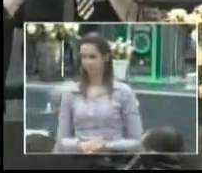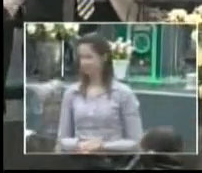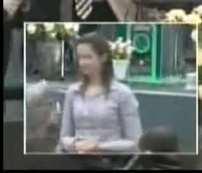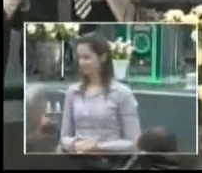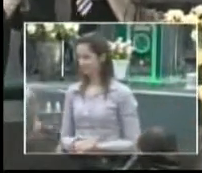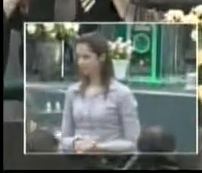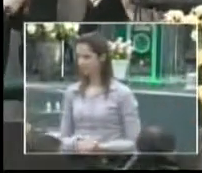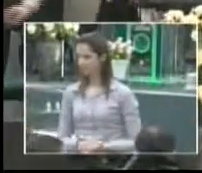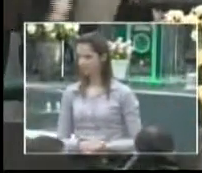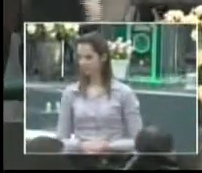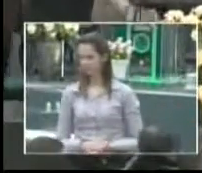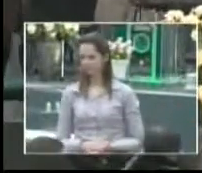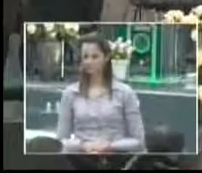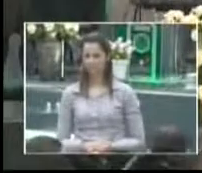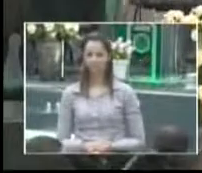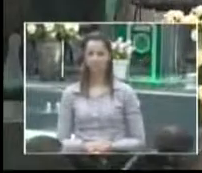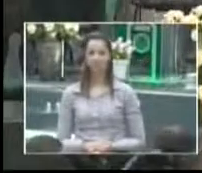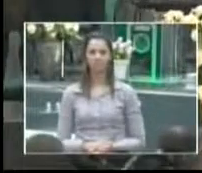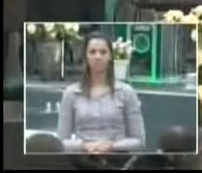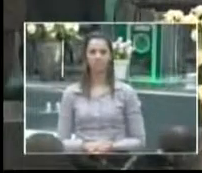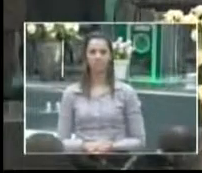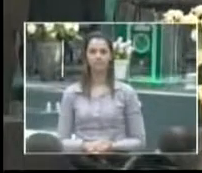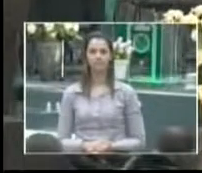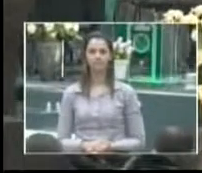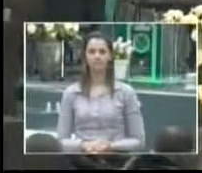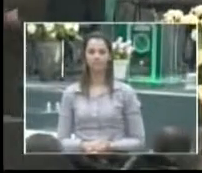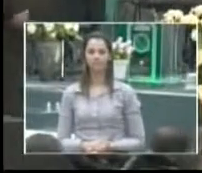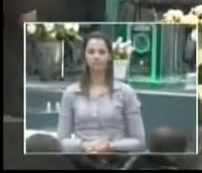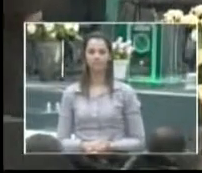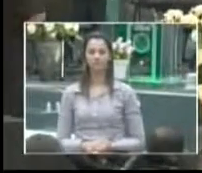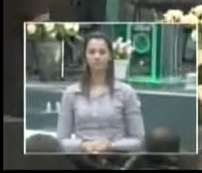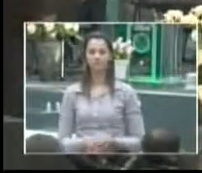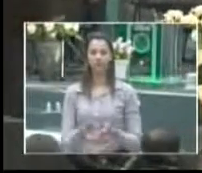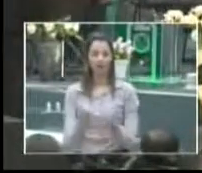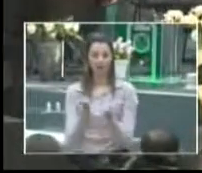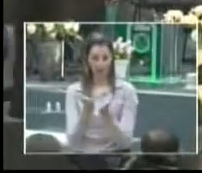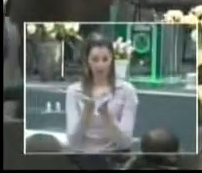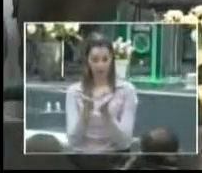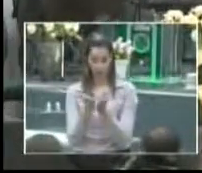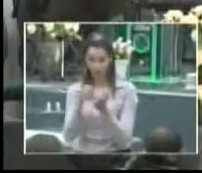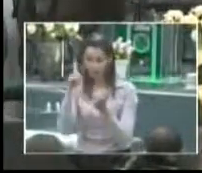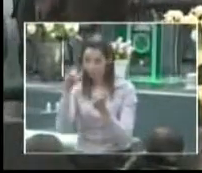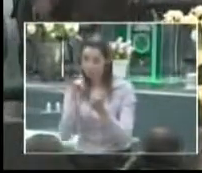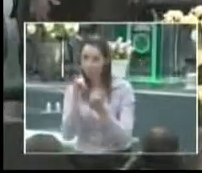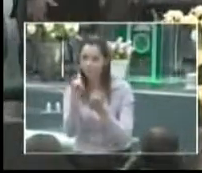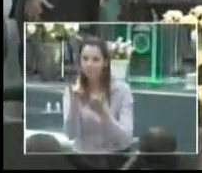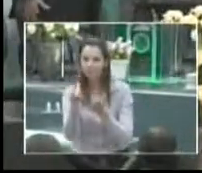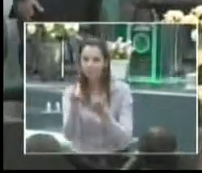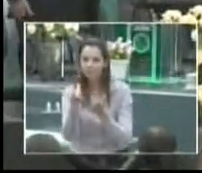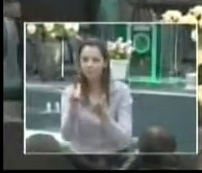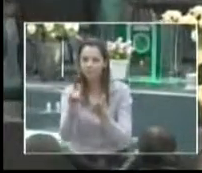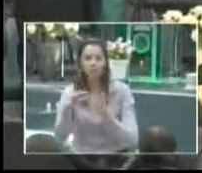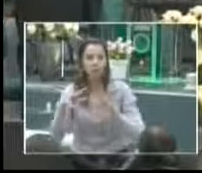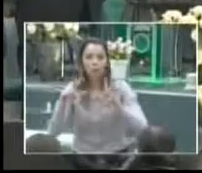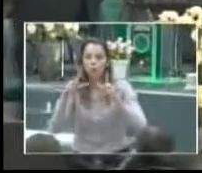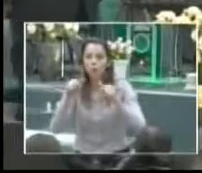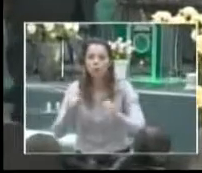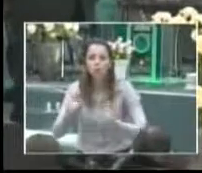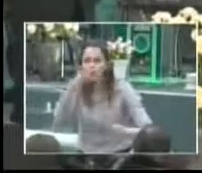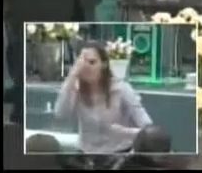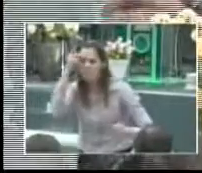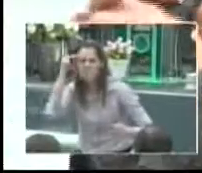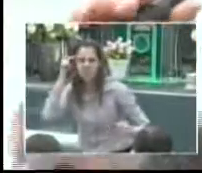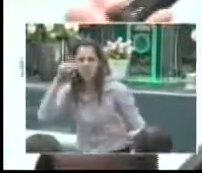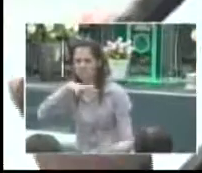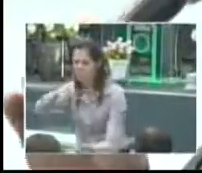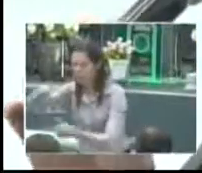Aleluia! Louvado seja o nome do Senhor. E a Bíblia diz que virão de todas as tribos, línguas e